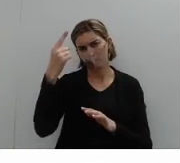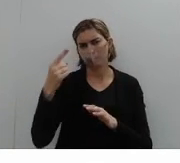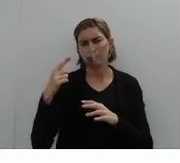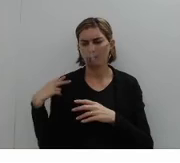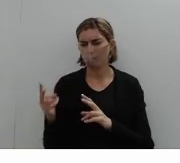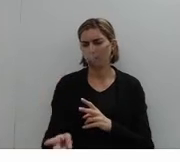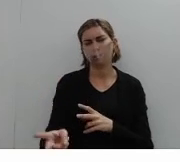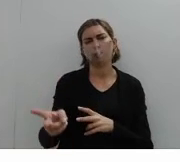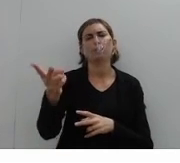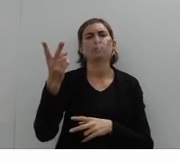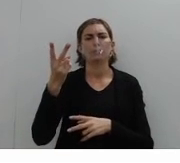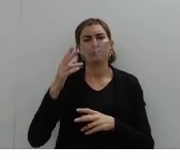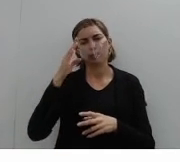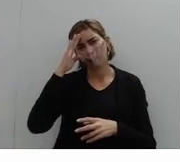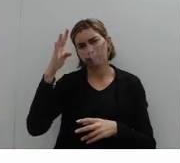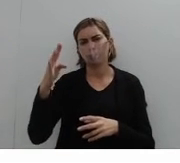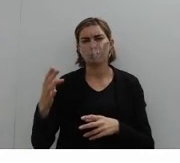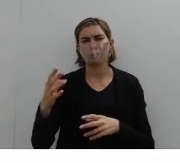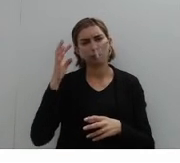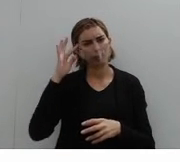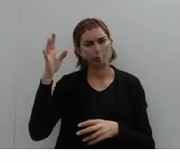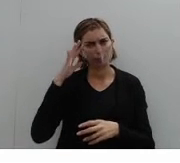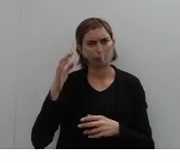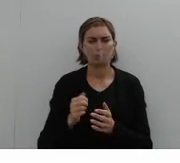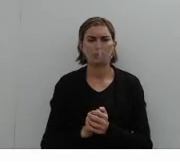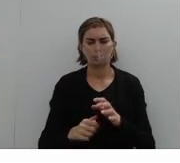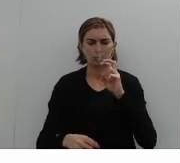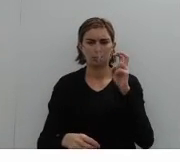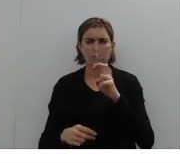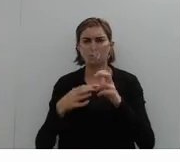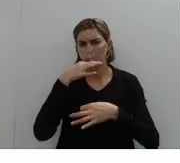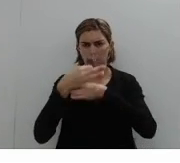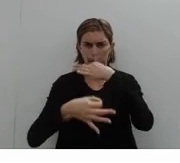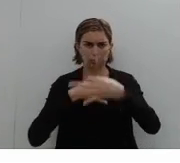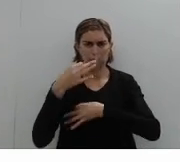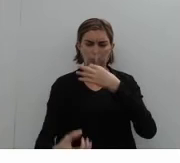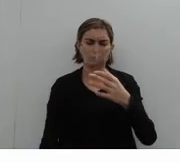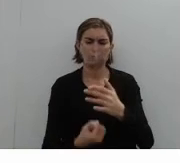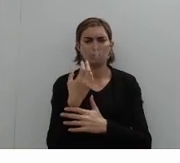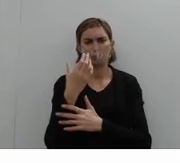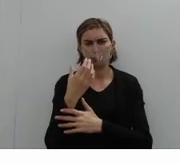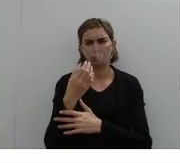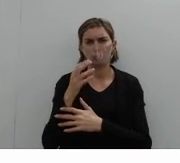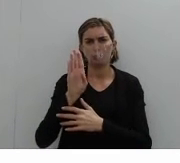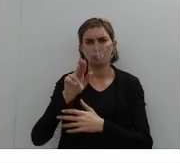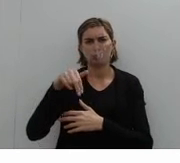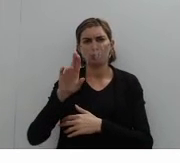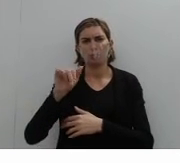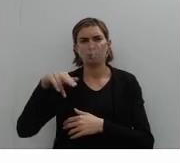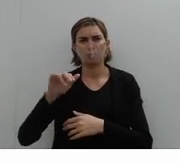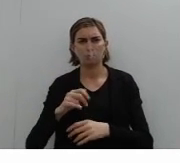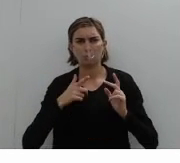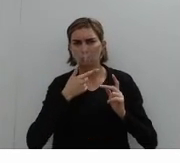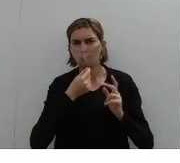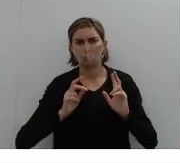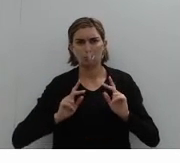eterno retorno como princípio teórico. Quinto ponto, sugere o surgimento do Übermensch, ou seja, do